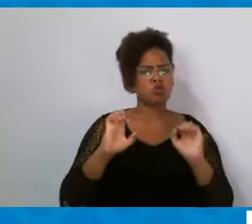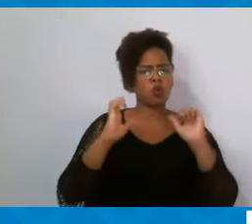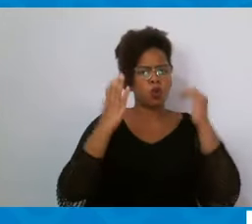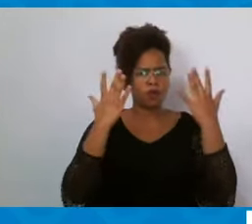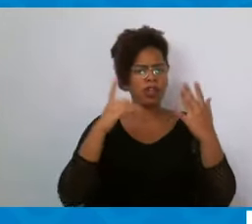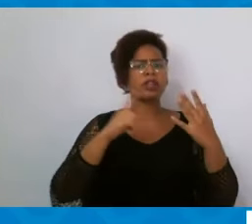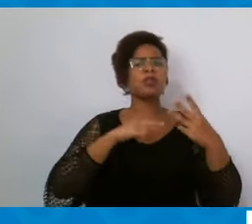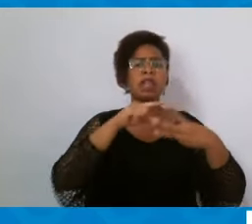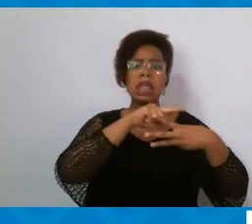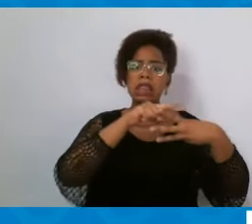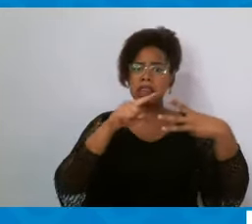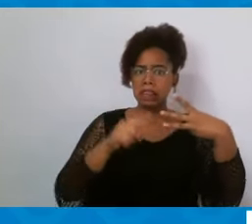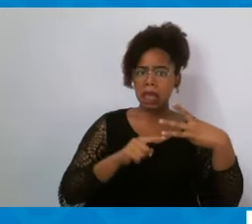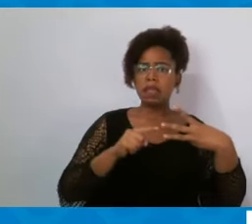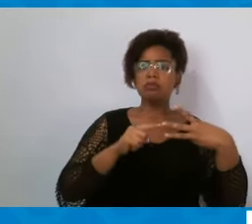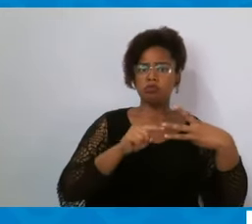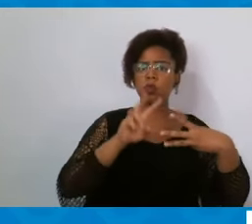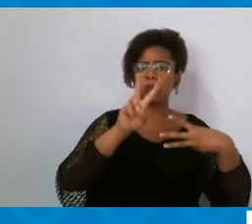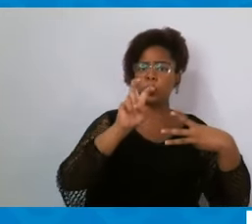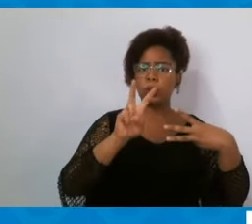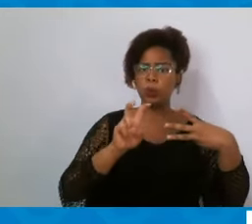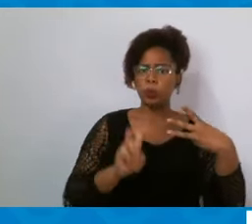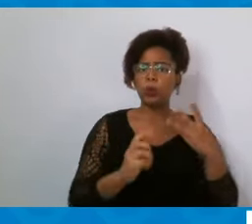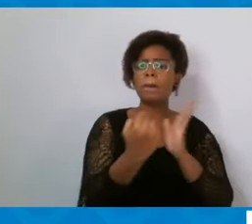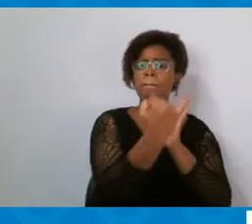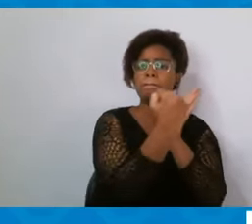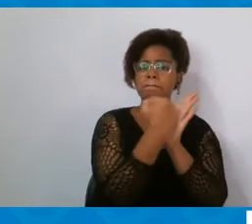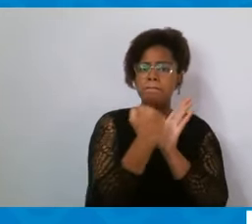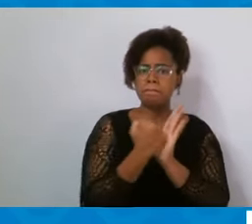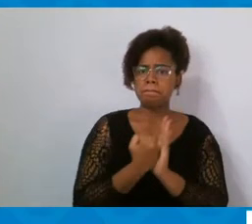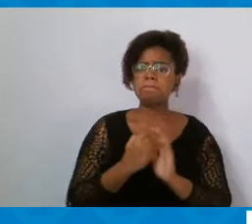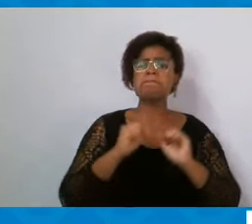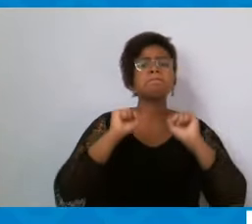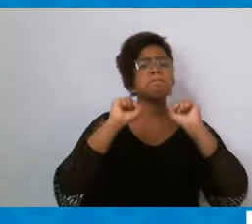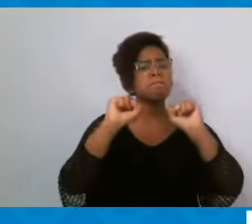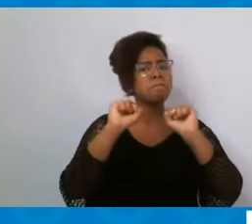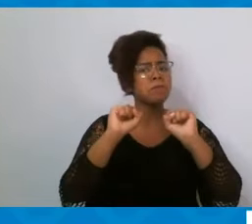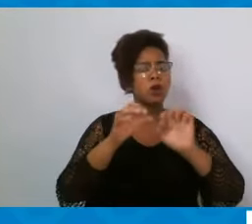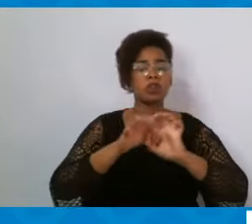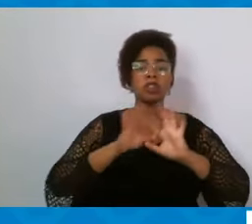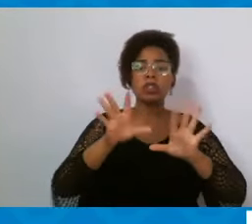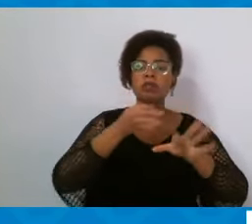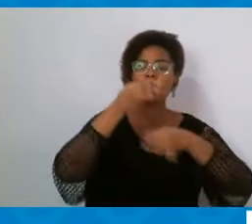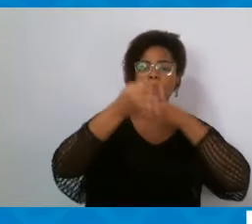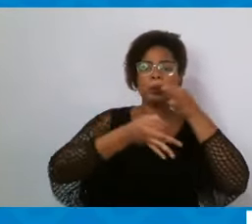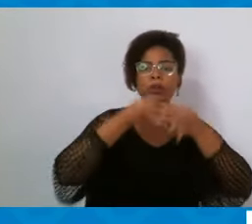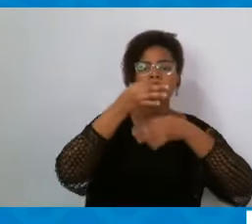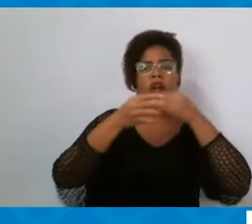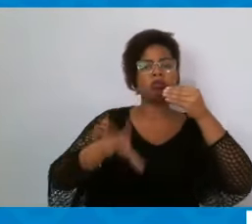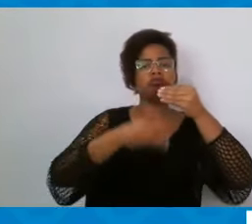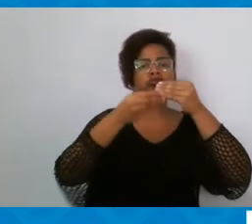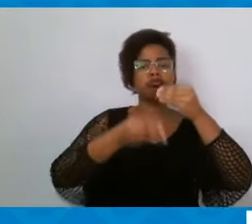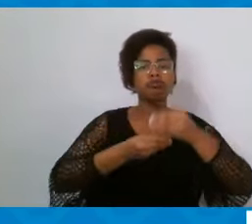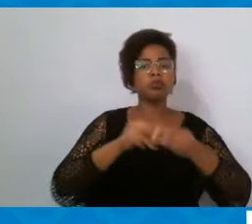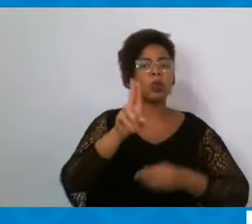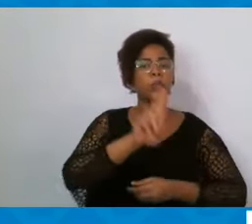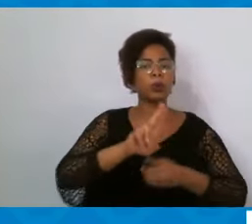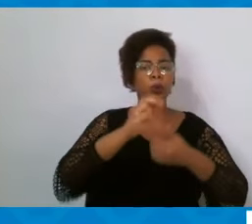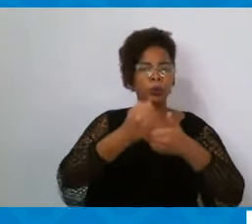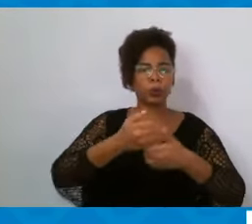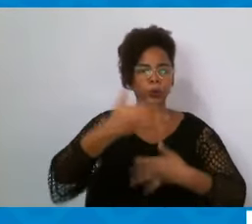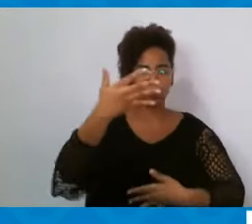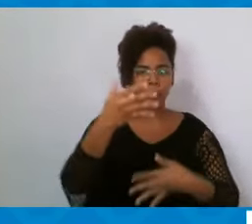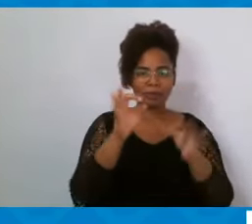de perguntas e vocês vão poder fazer suas perguntas, trazer seus posicionamentos também a partir do chat, tá